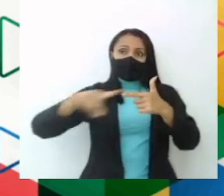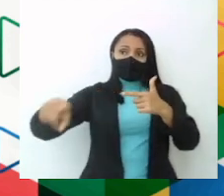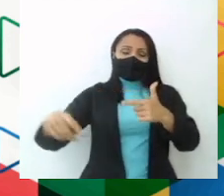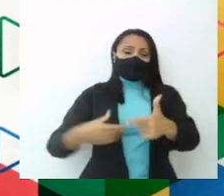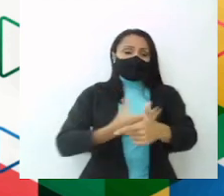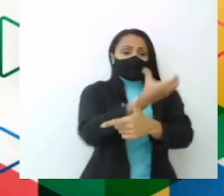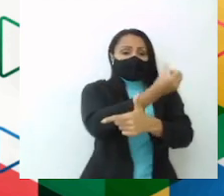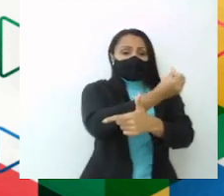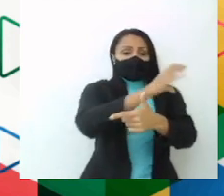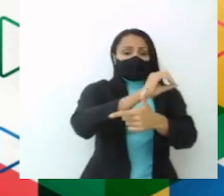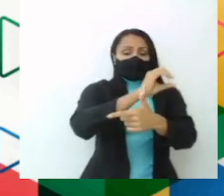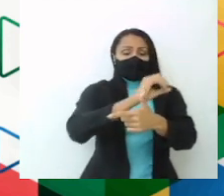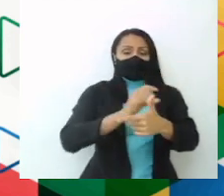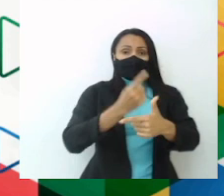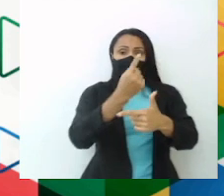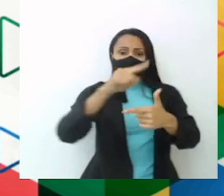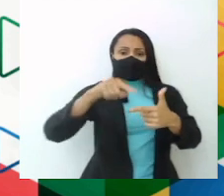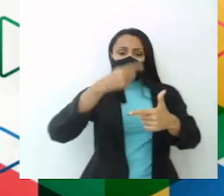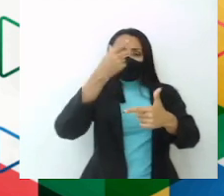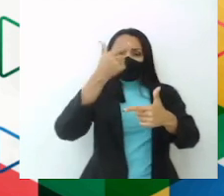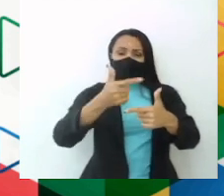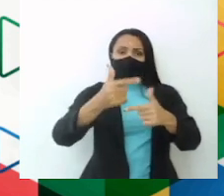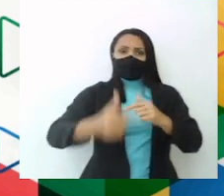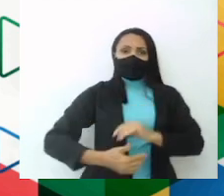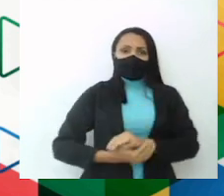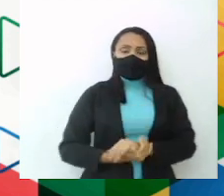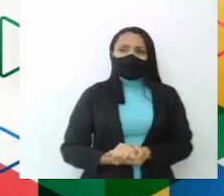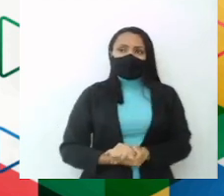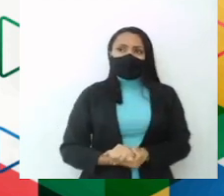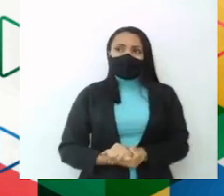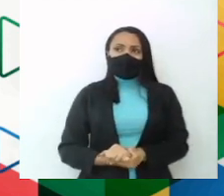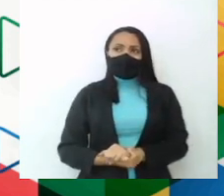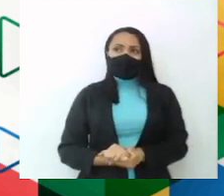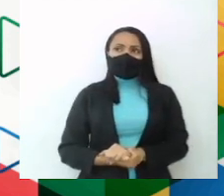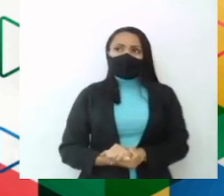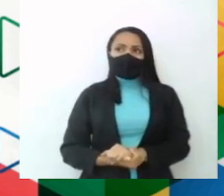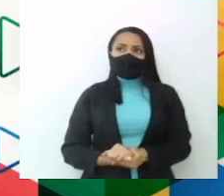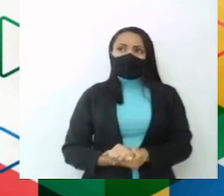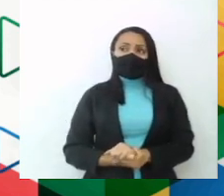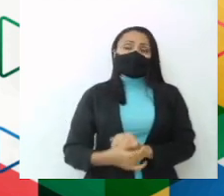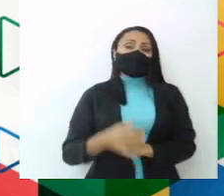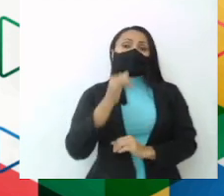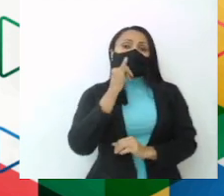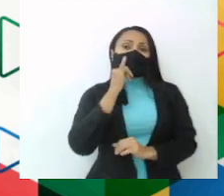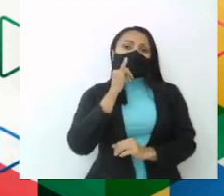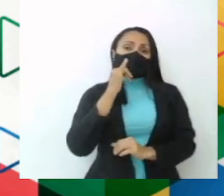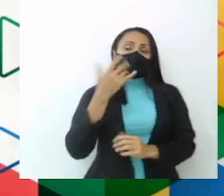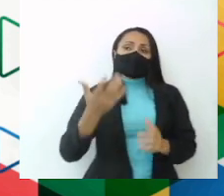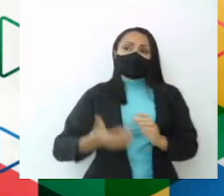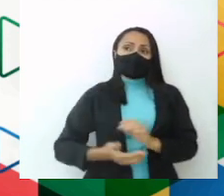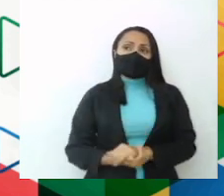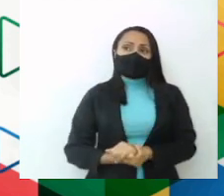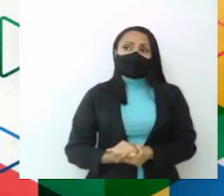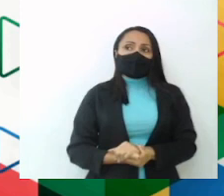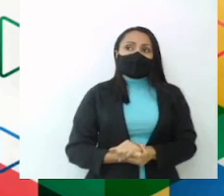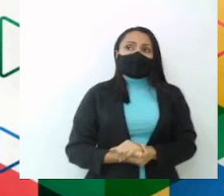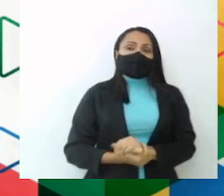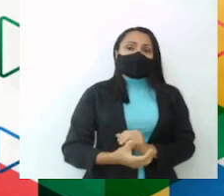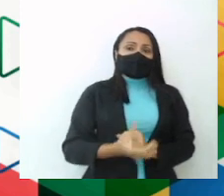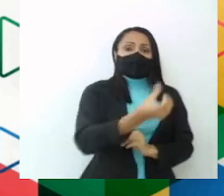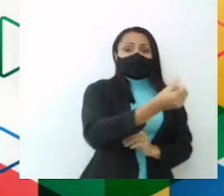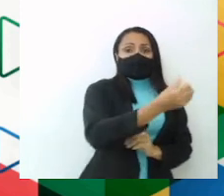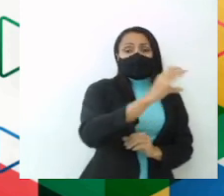por 1,2. 600 dividido por 1,2. Você poderia dividir ali, por exemplo, 6.000 dividido por